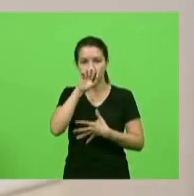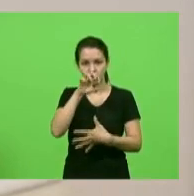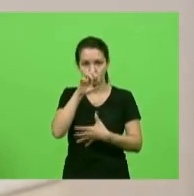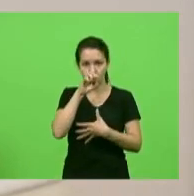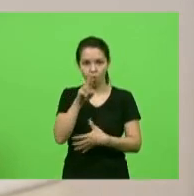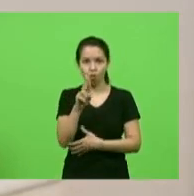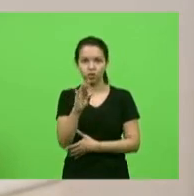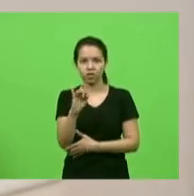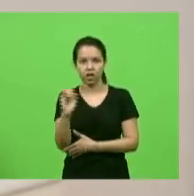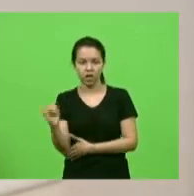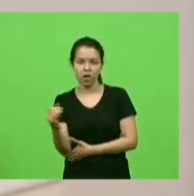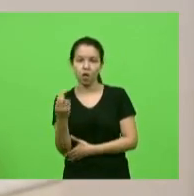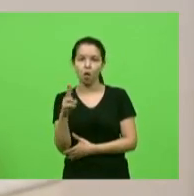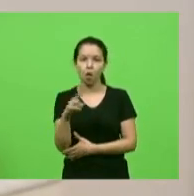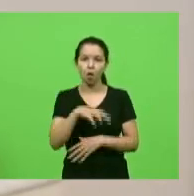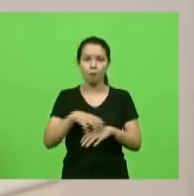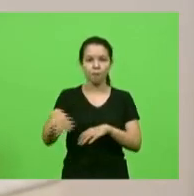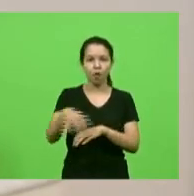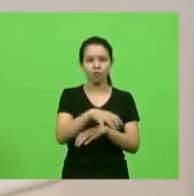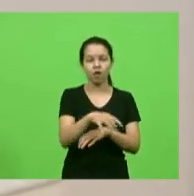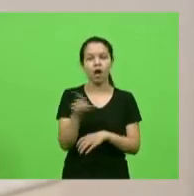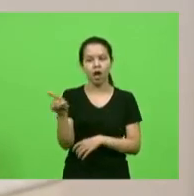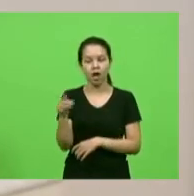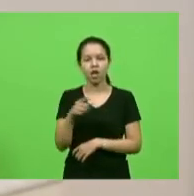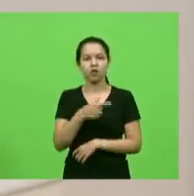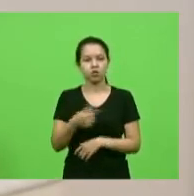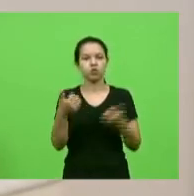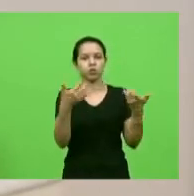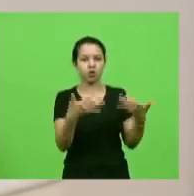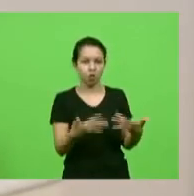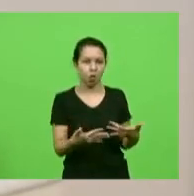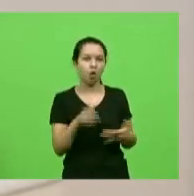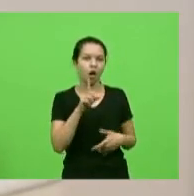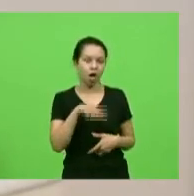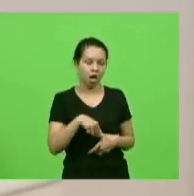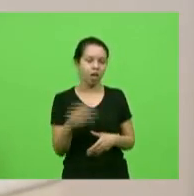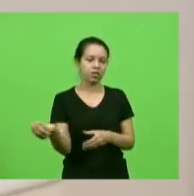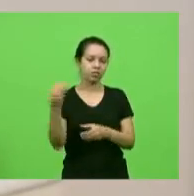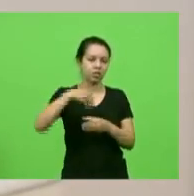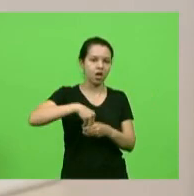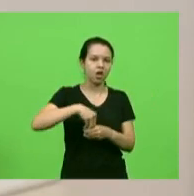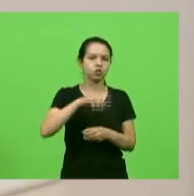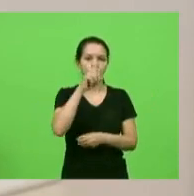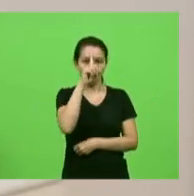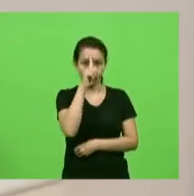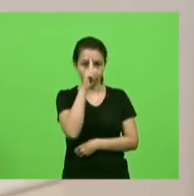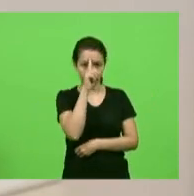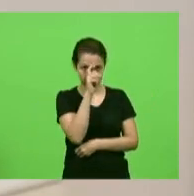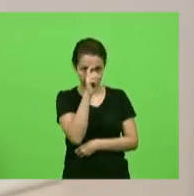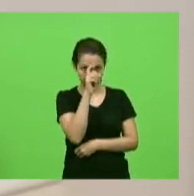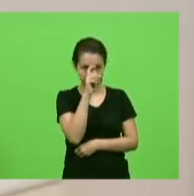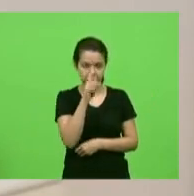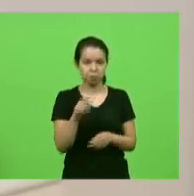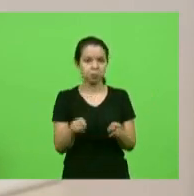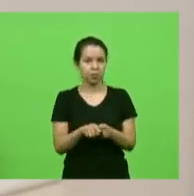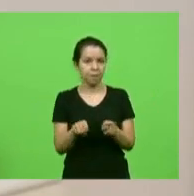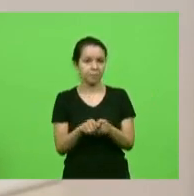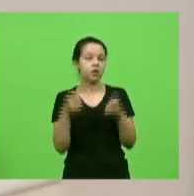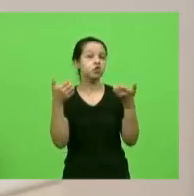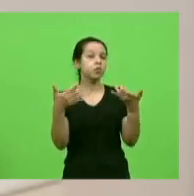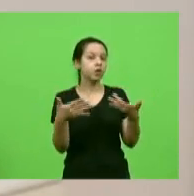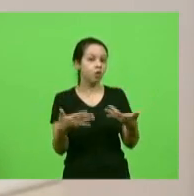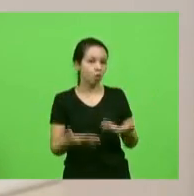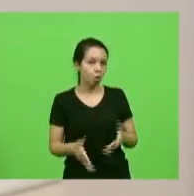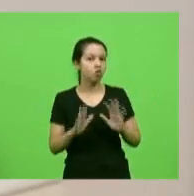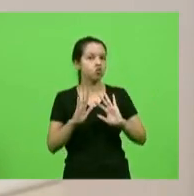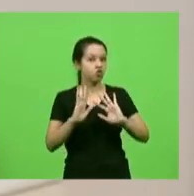governador esclareceu que se tratava de modelo para utilização e instalação hospitalar e afirmou já ter sido realizada uma